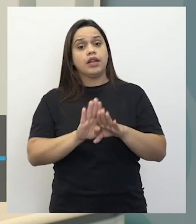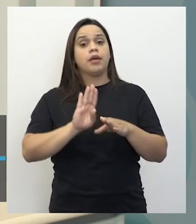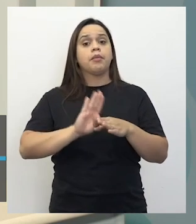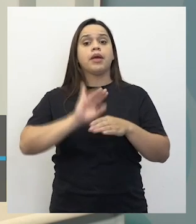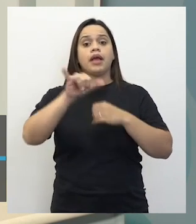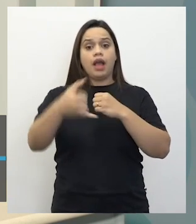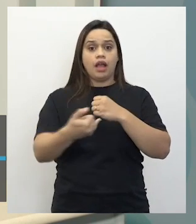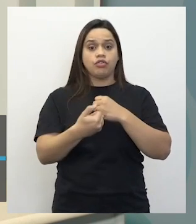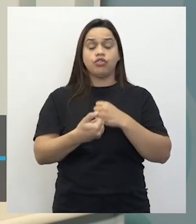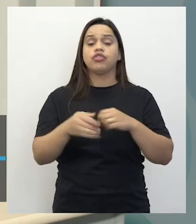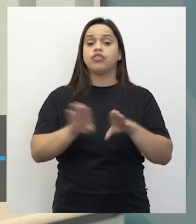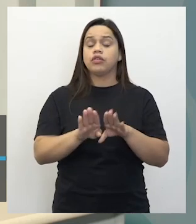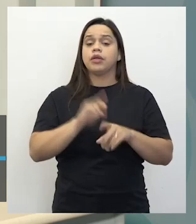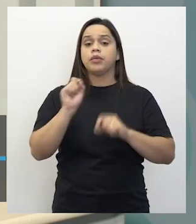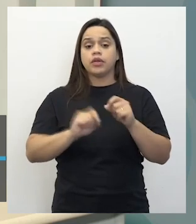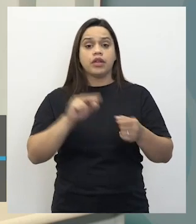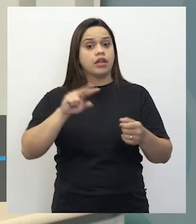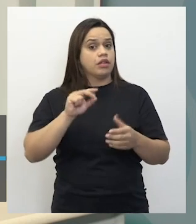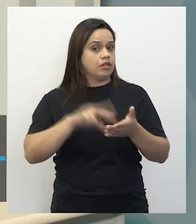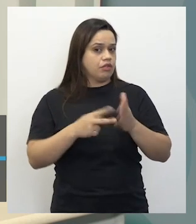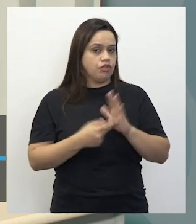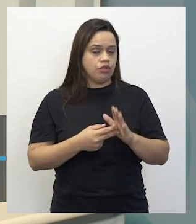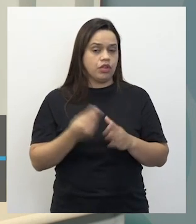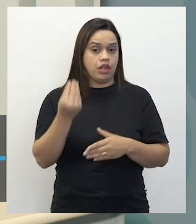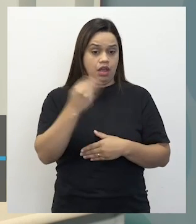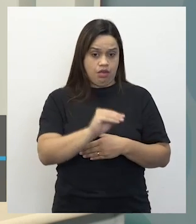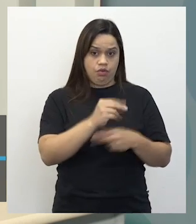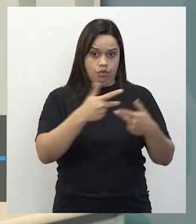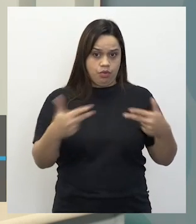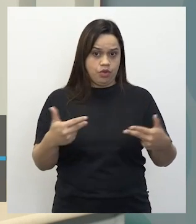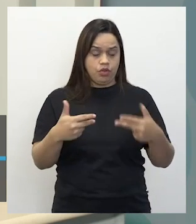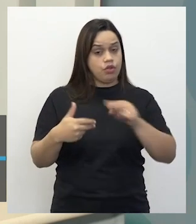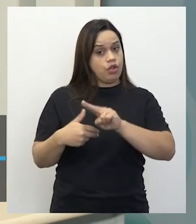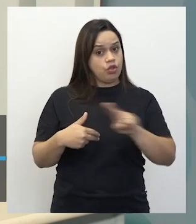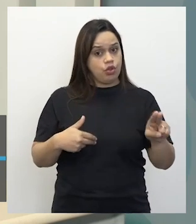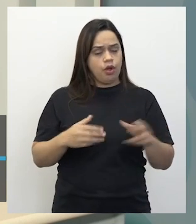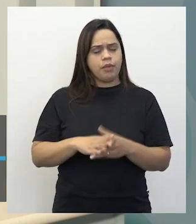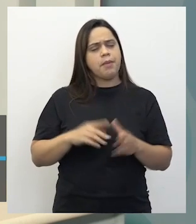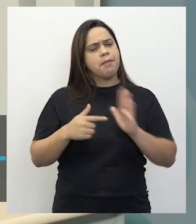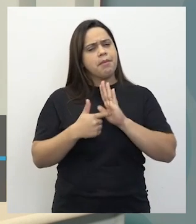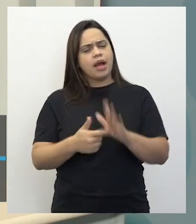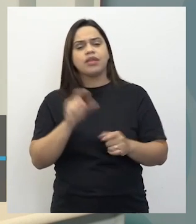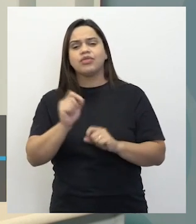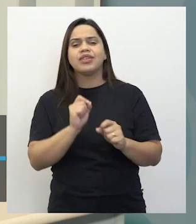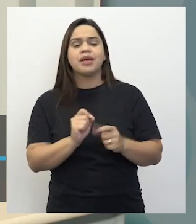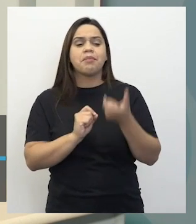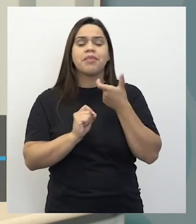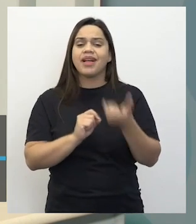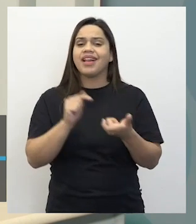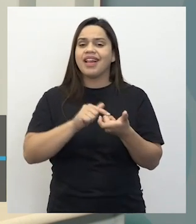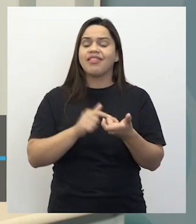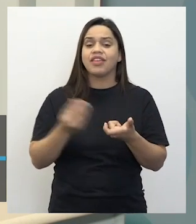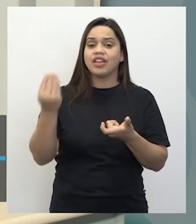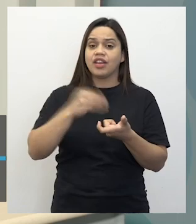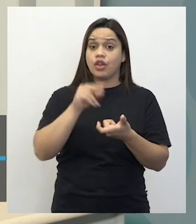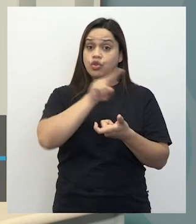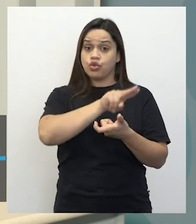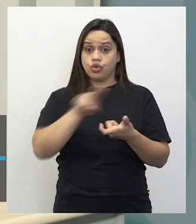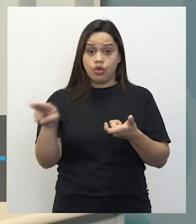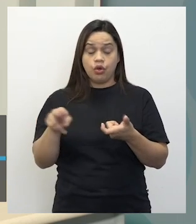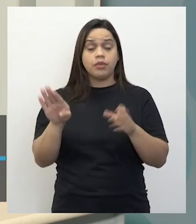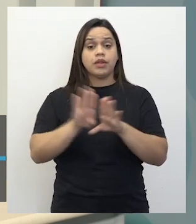adjetivos, ou seja, que é um ser ou objeto nomeado. Na expressão aí, qual é a palavra que nomeia? E quais são as palavras